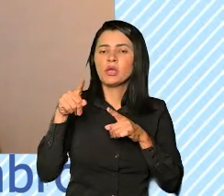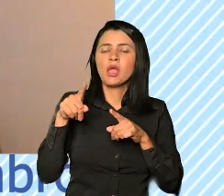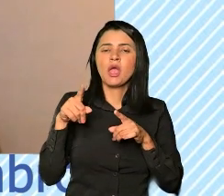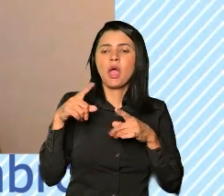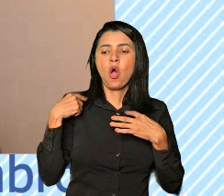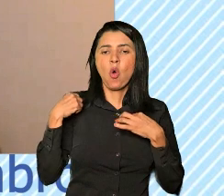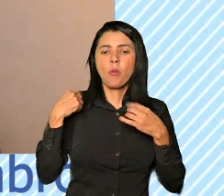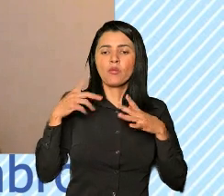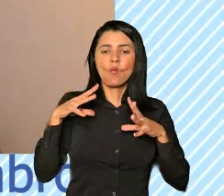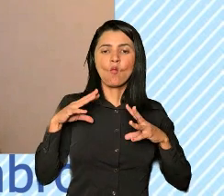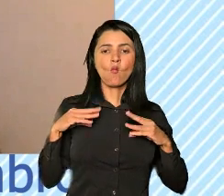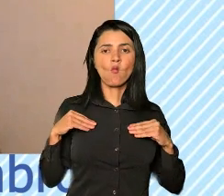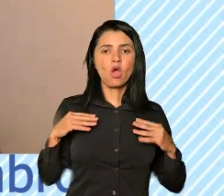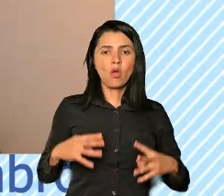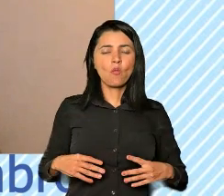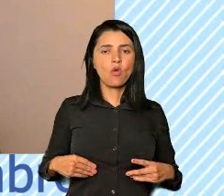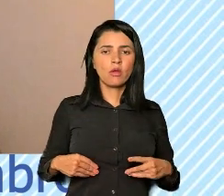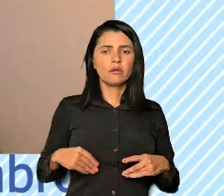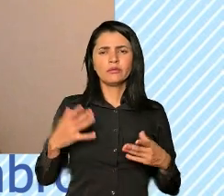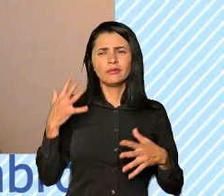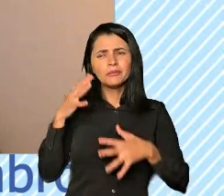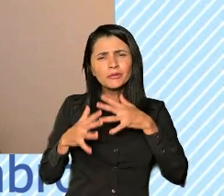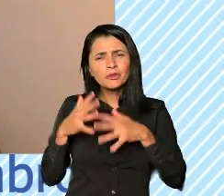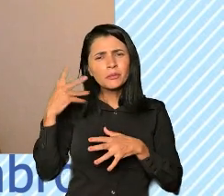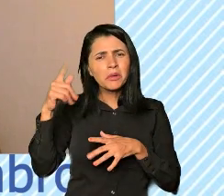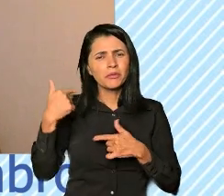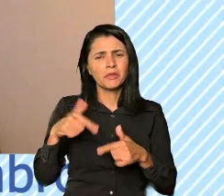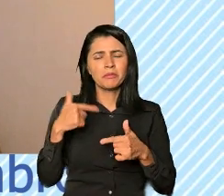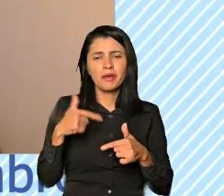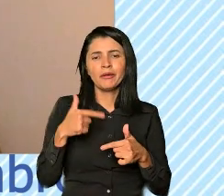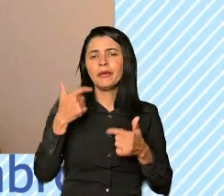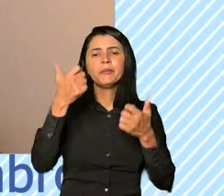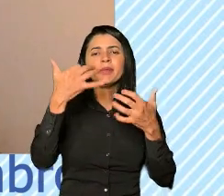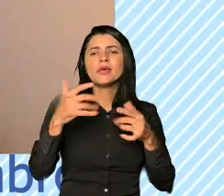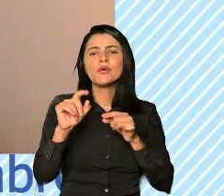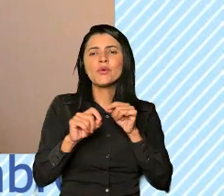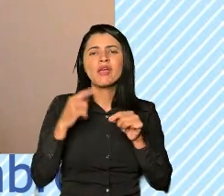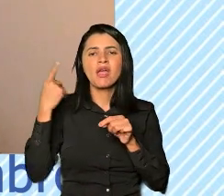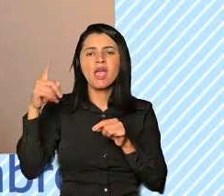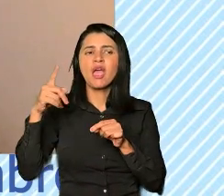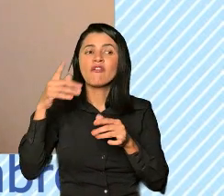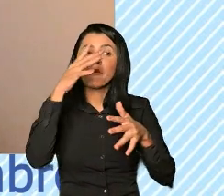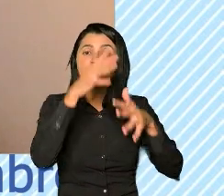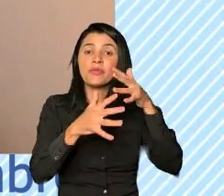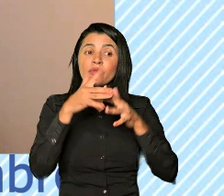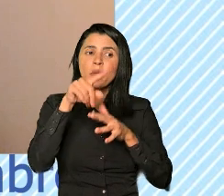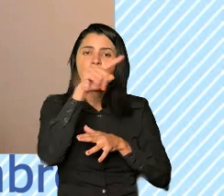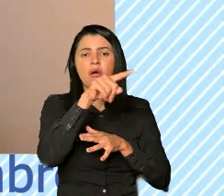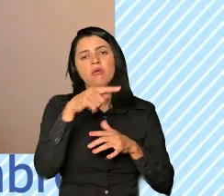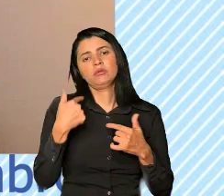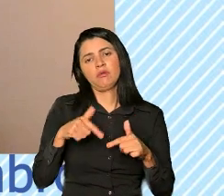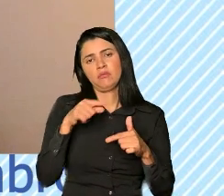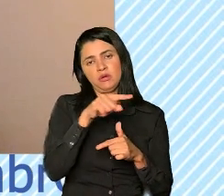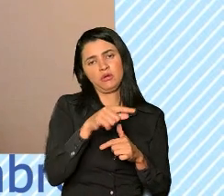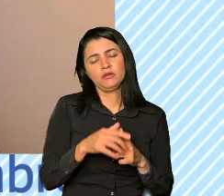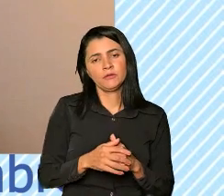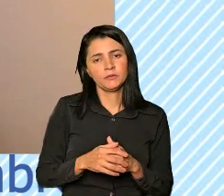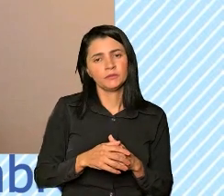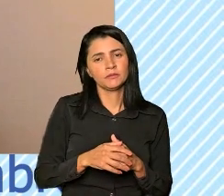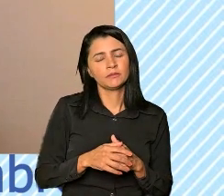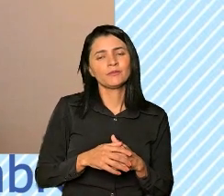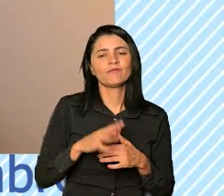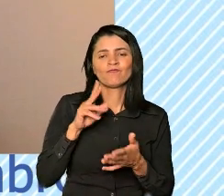justa? Não, ela vai perturbar o trabalho. E aí a justificativa é essa, que ela vai perturbar o trabalho. Então, assim,